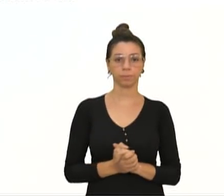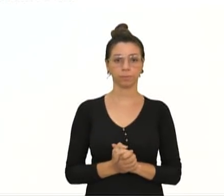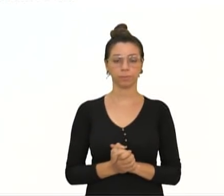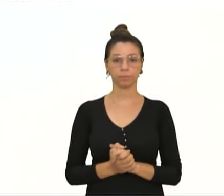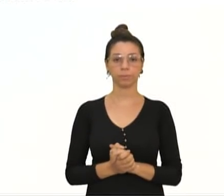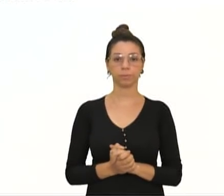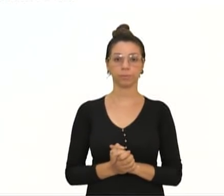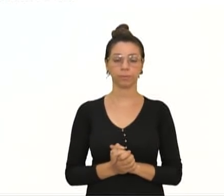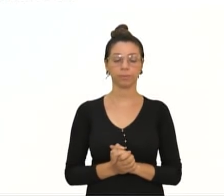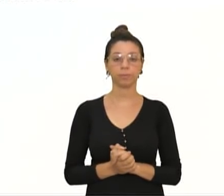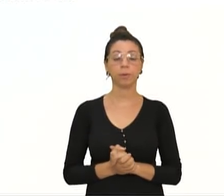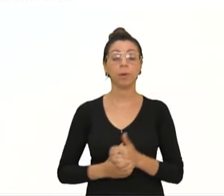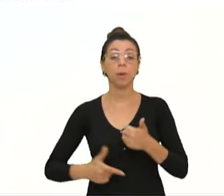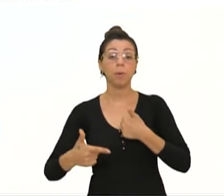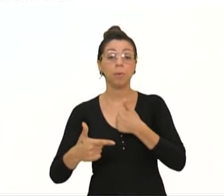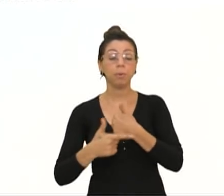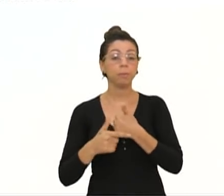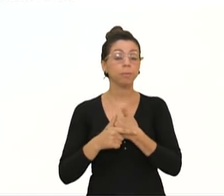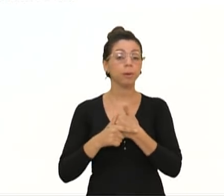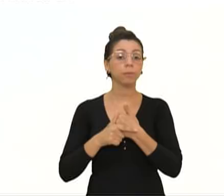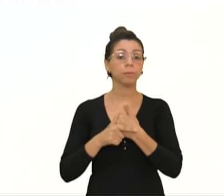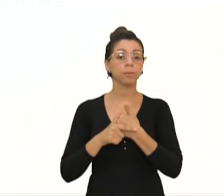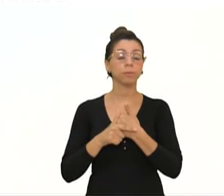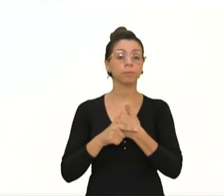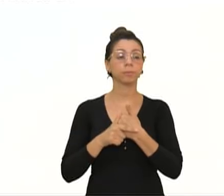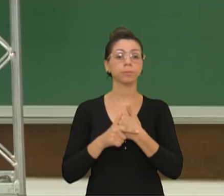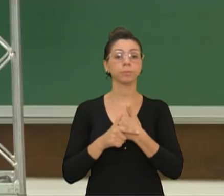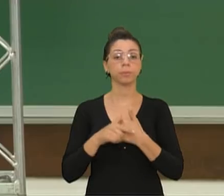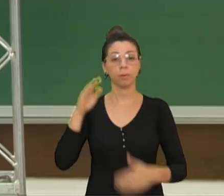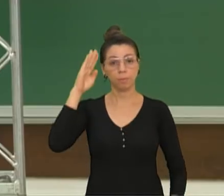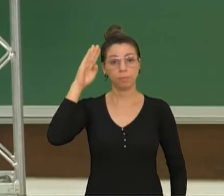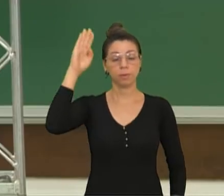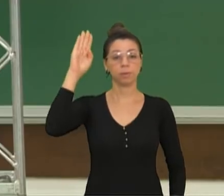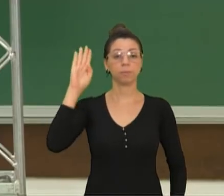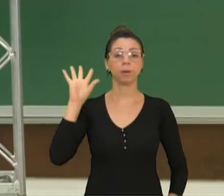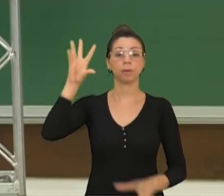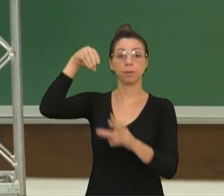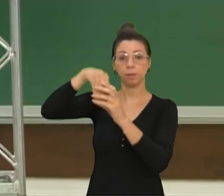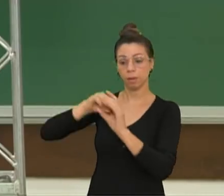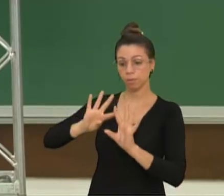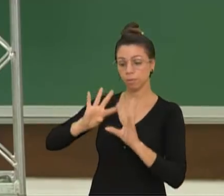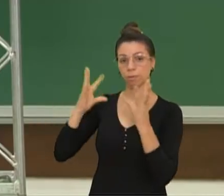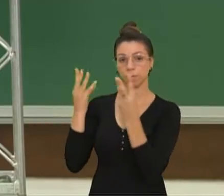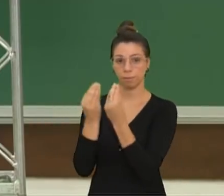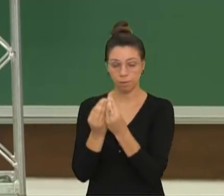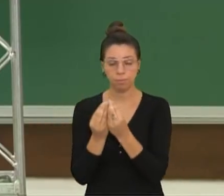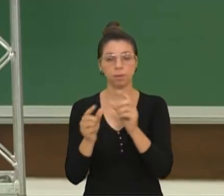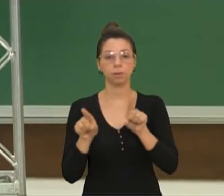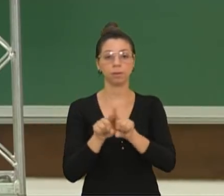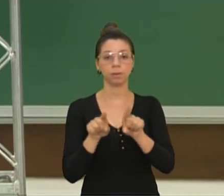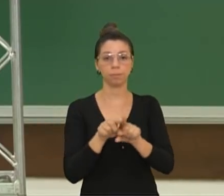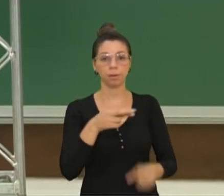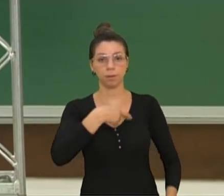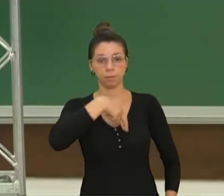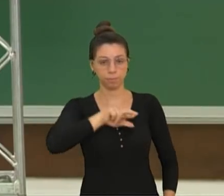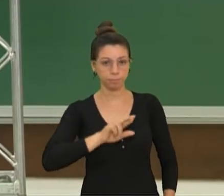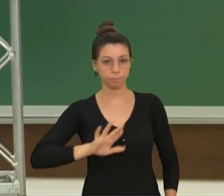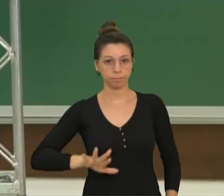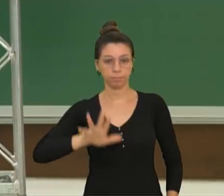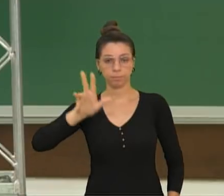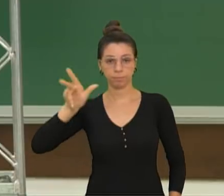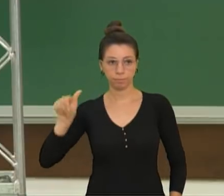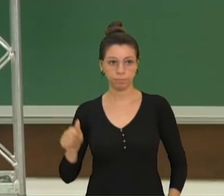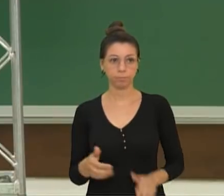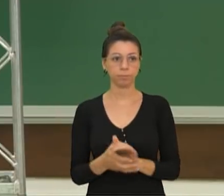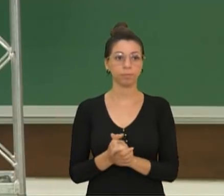O papel essencial da tribo e da família na religiosidade africana. O termo tribal, quando